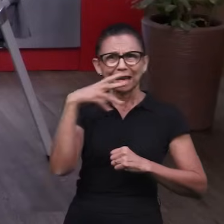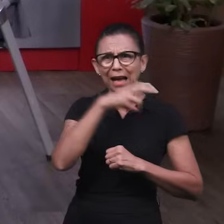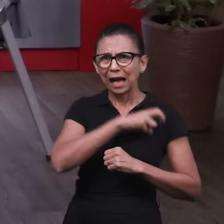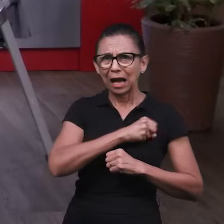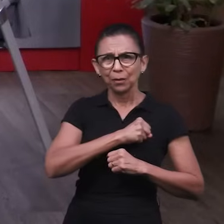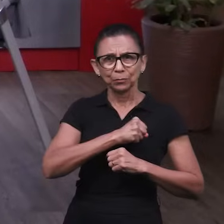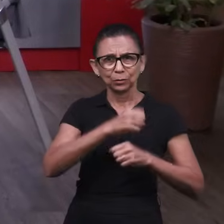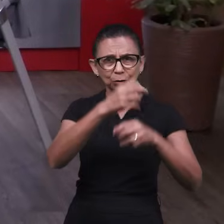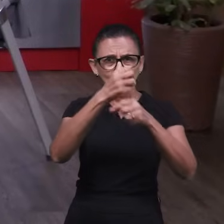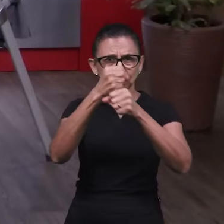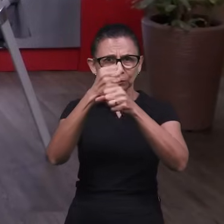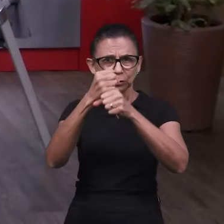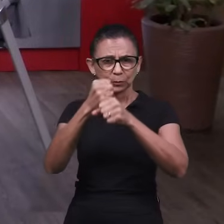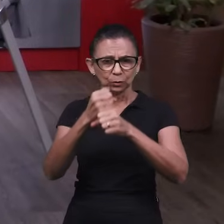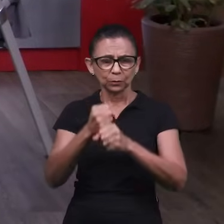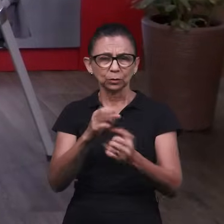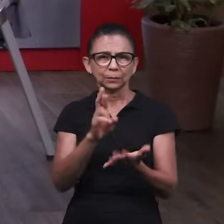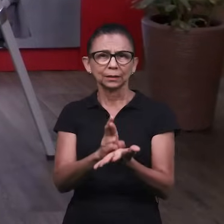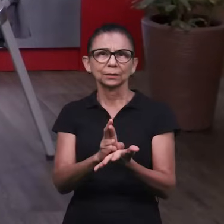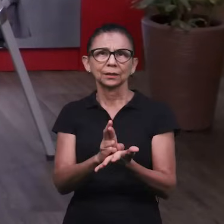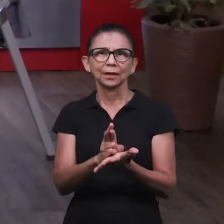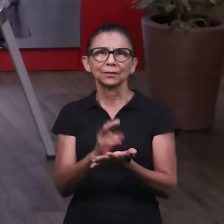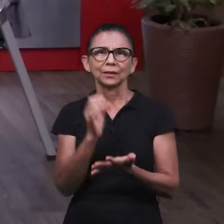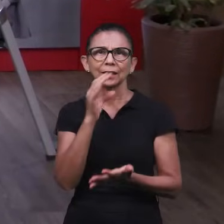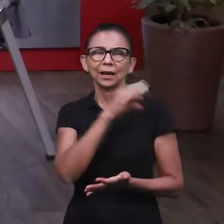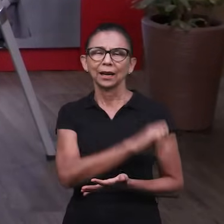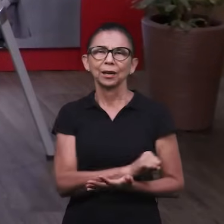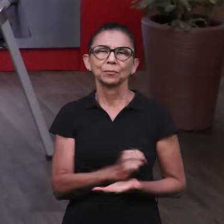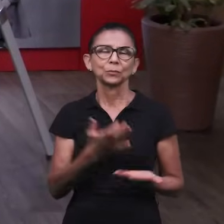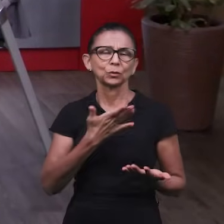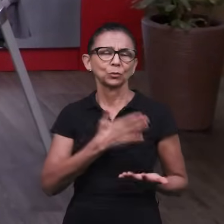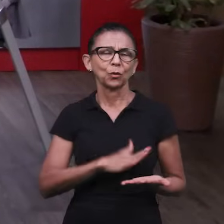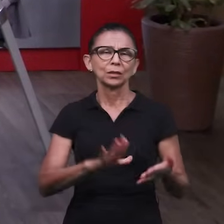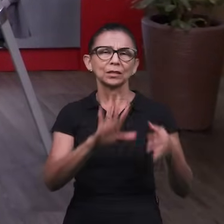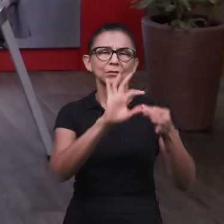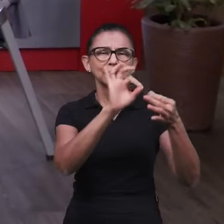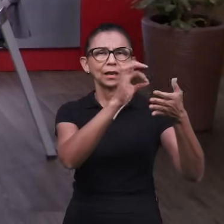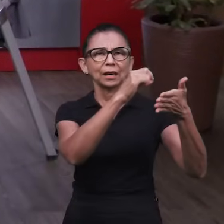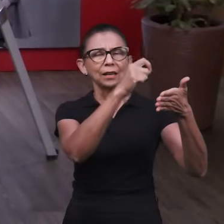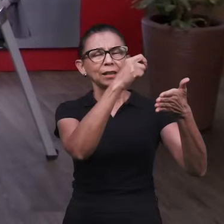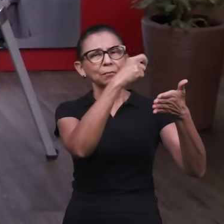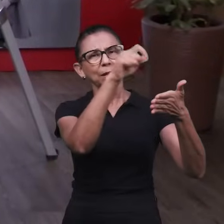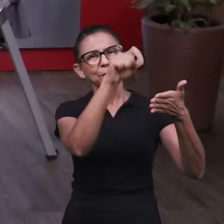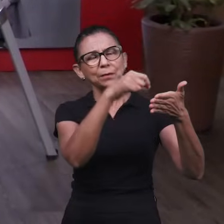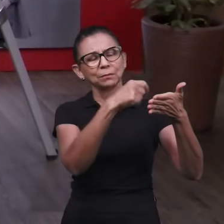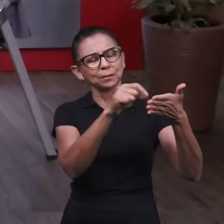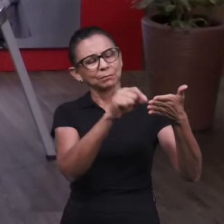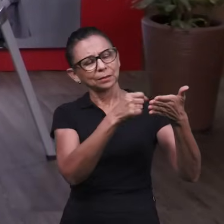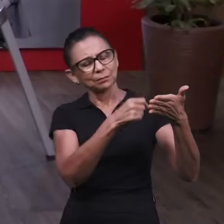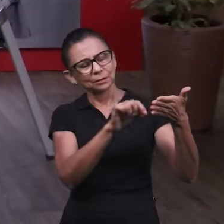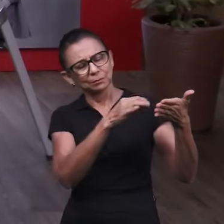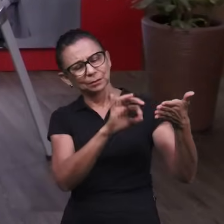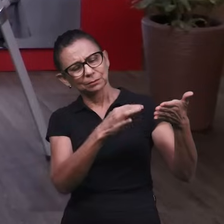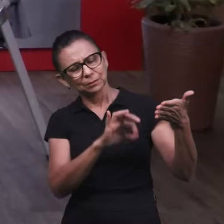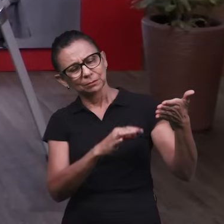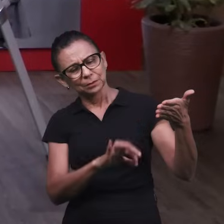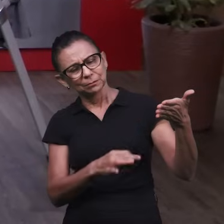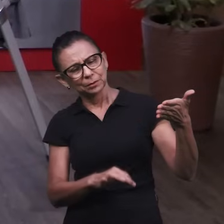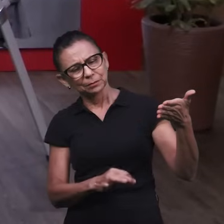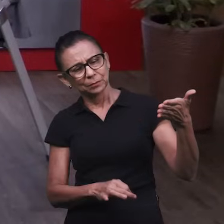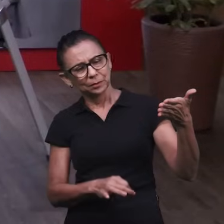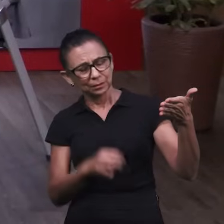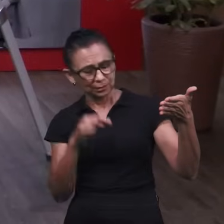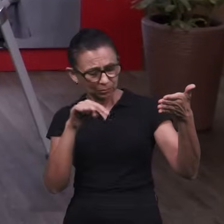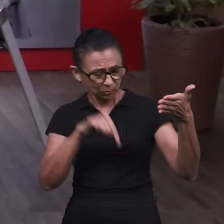você descreva como que você chegou nisso. E nós precisamos adaptar. Eu vejo que há uma necessidade de melhorias e adaptações nesse